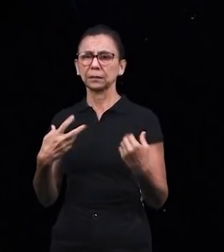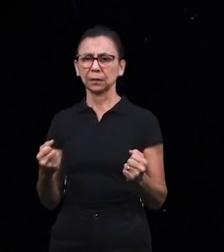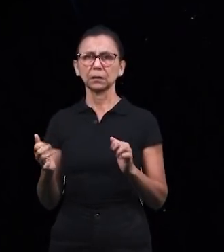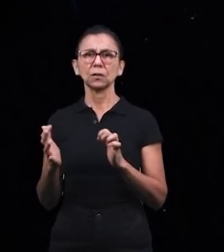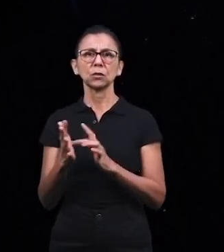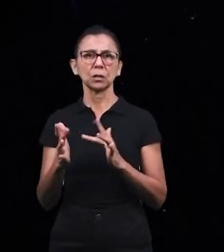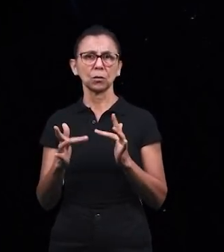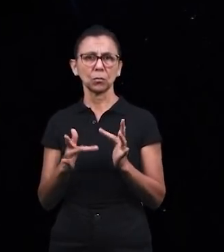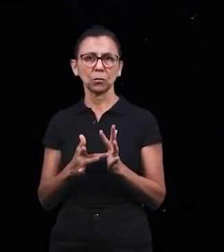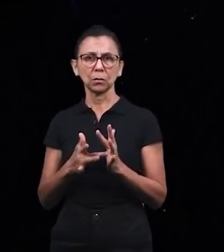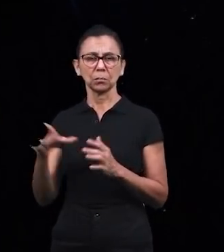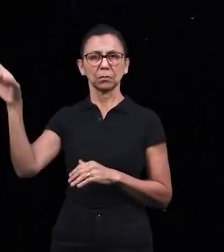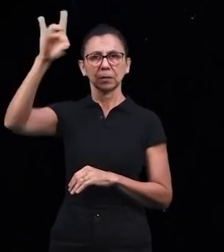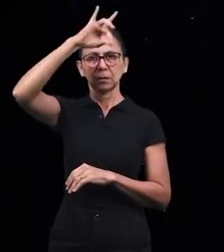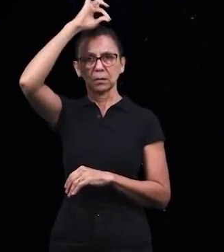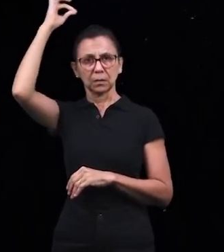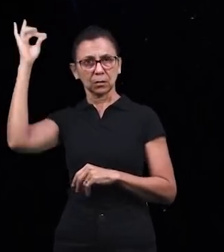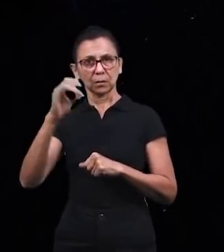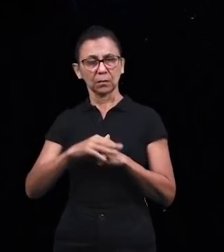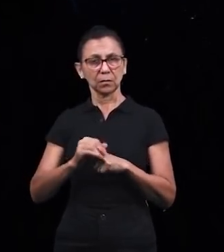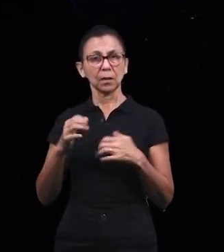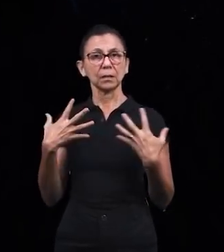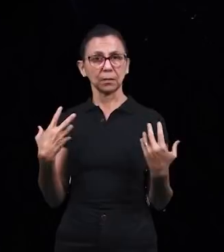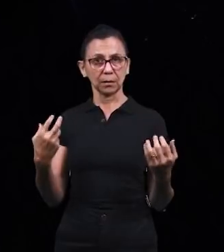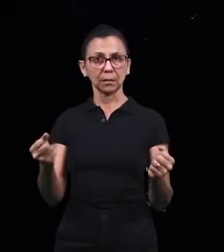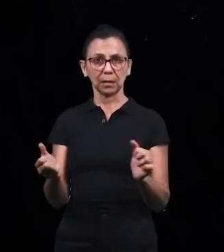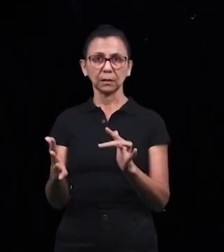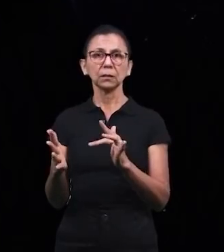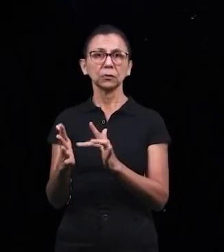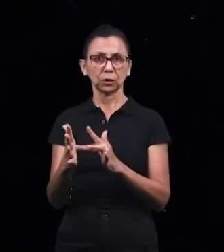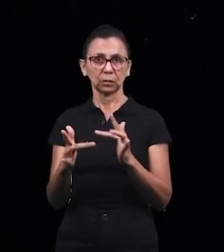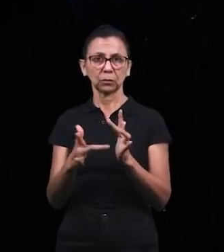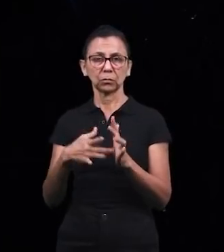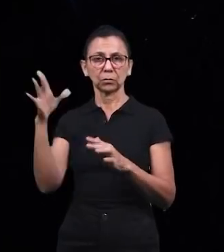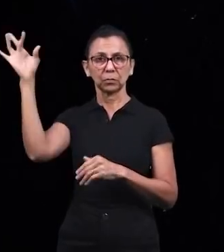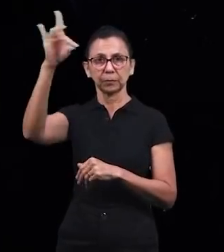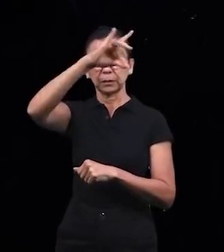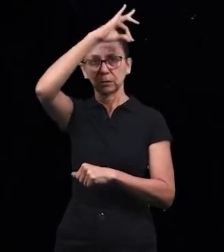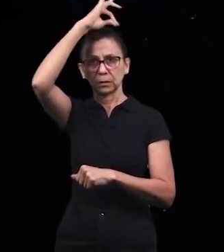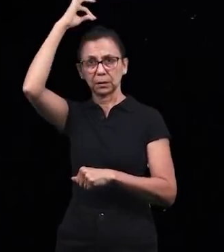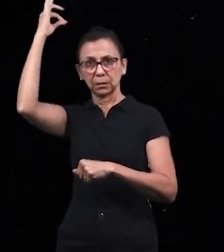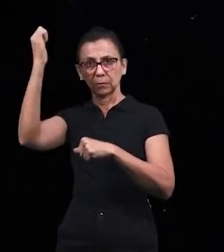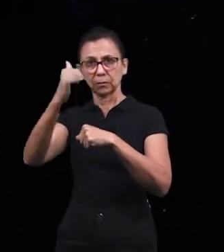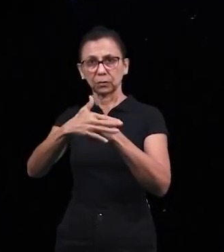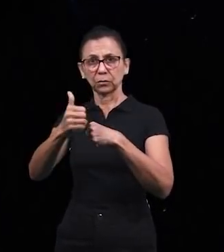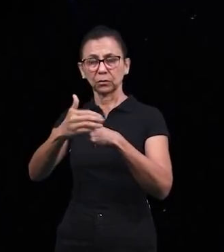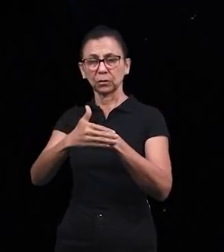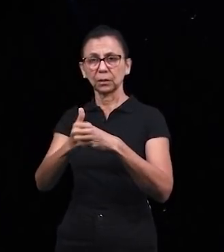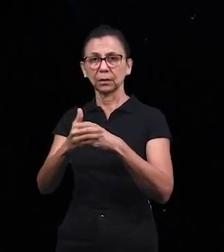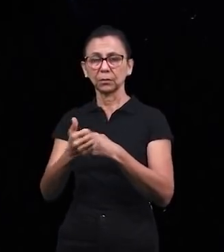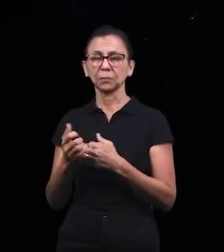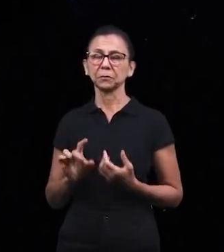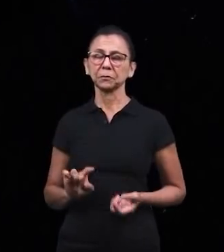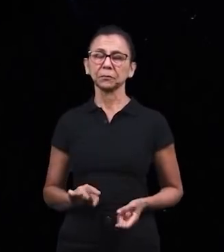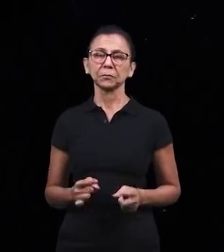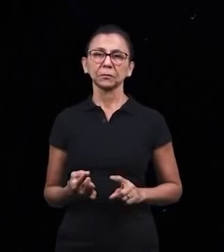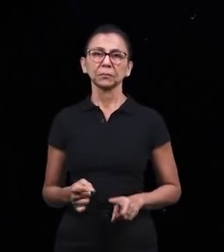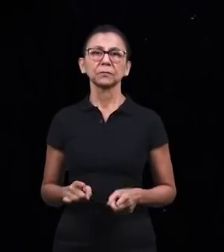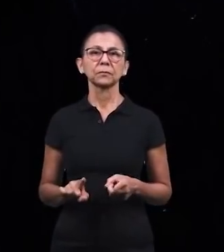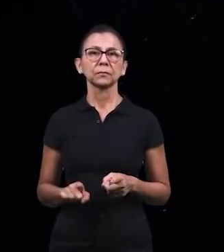houve agonia como nesse dia do Senhor. Ó, buscai